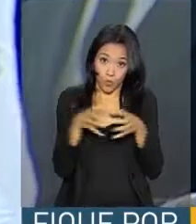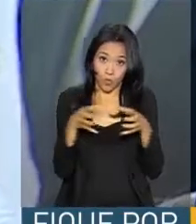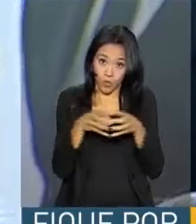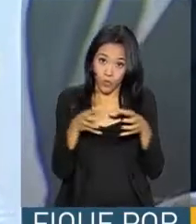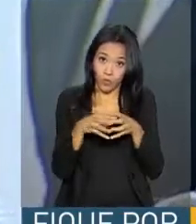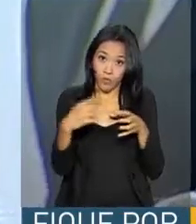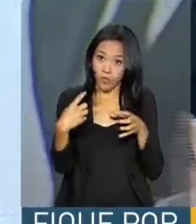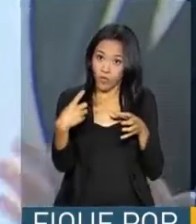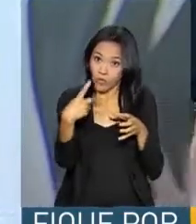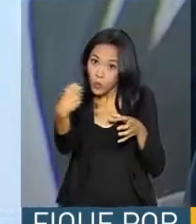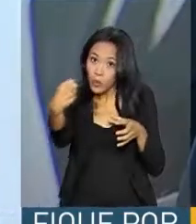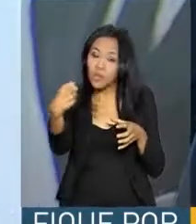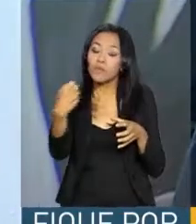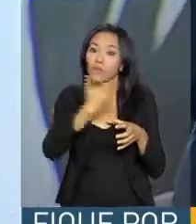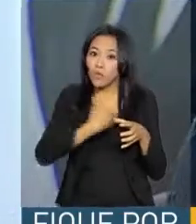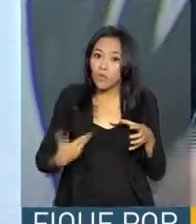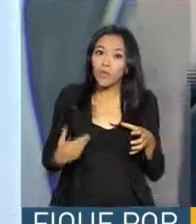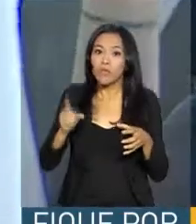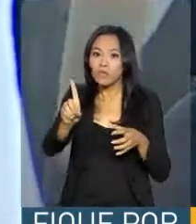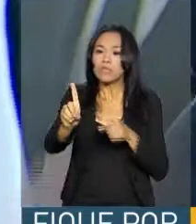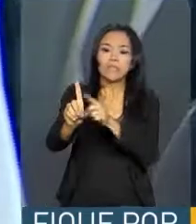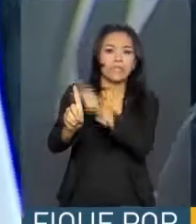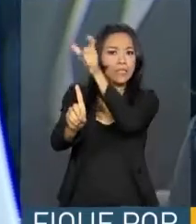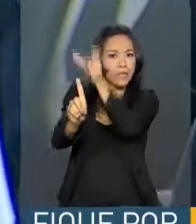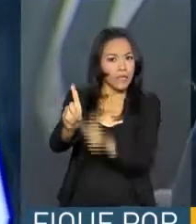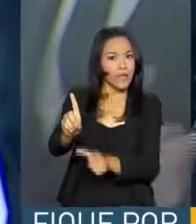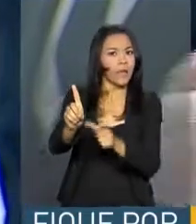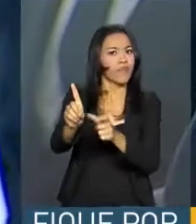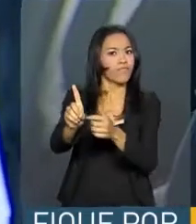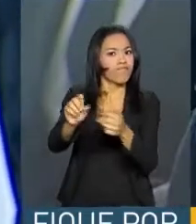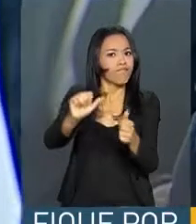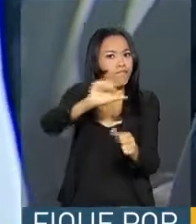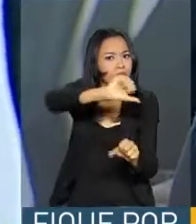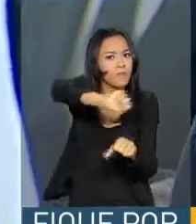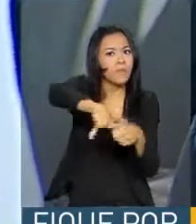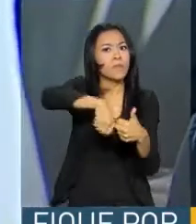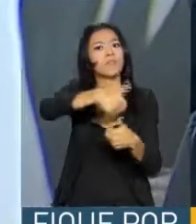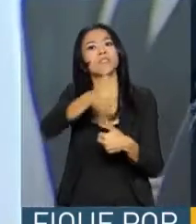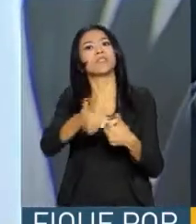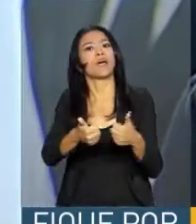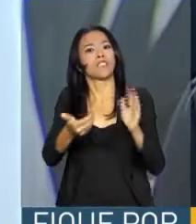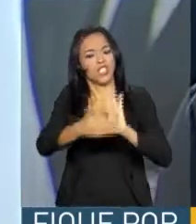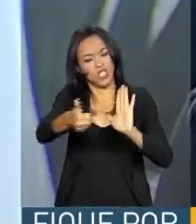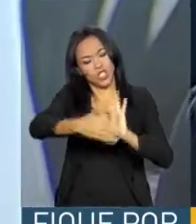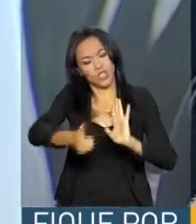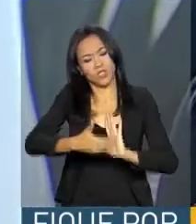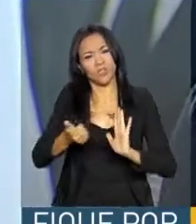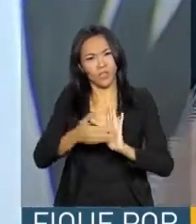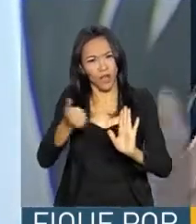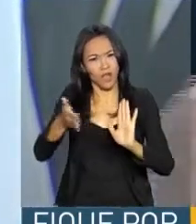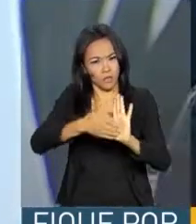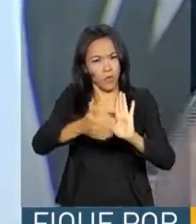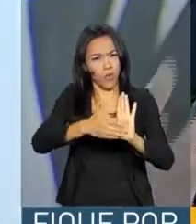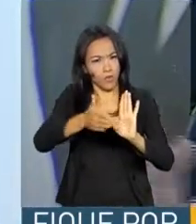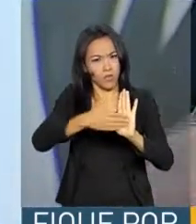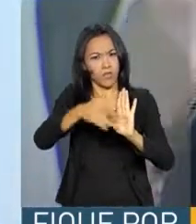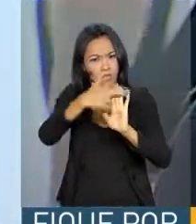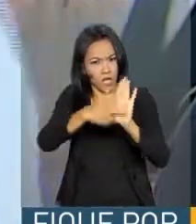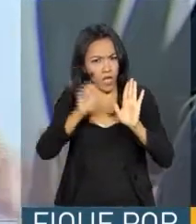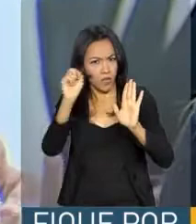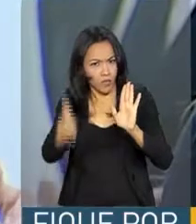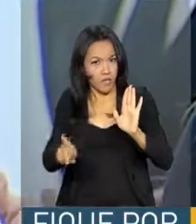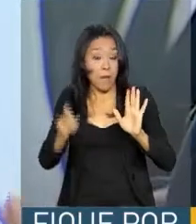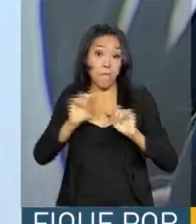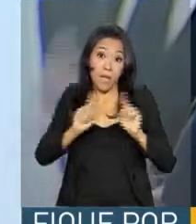possível candidato que já disse que vai querer revogar as reformas, que é o ex-presidente Lula. A candidatura dele